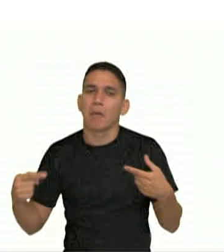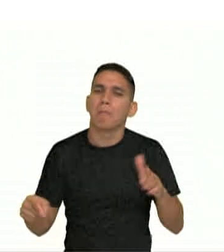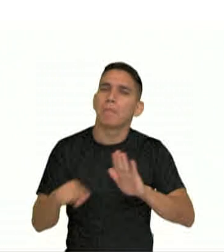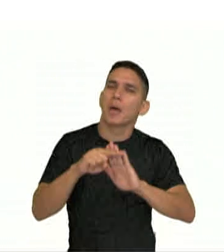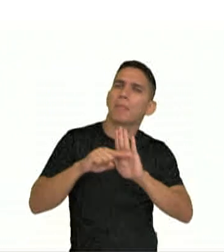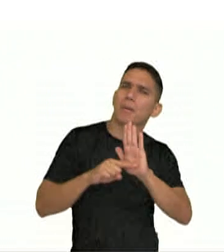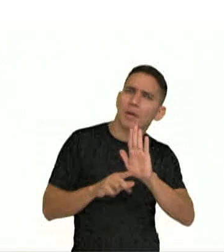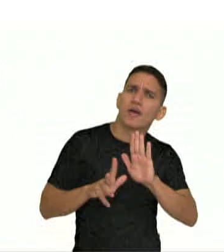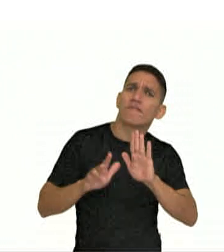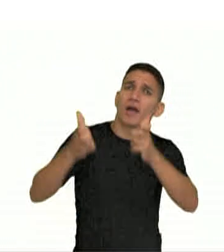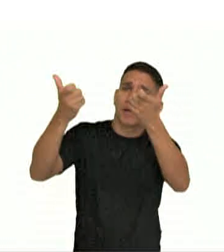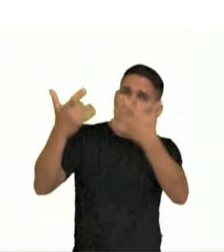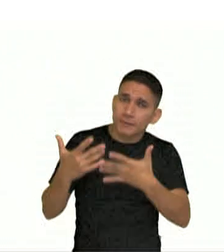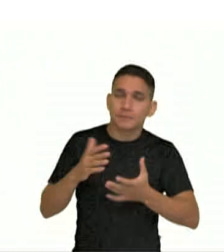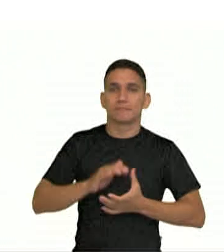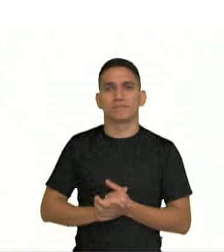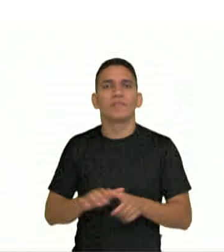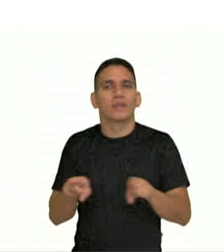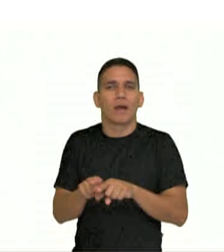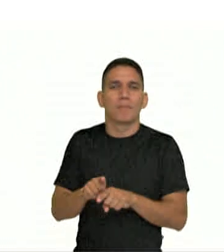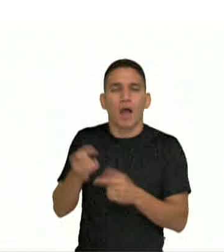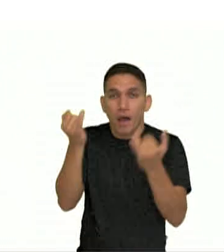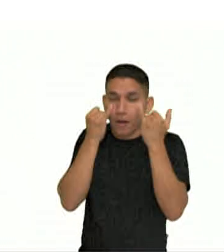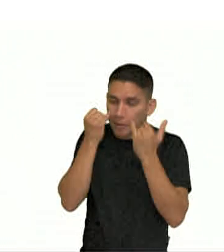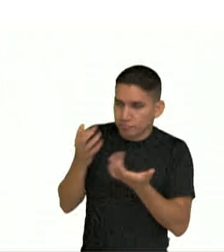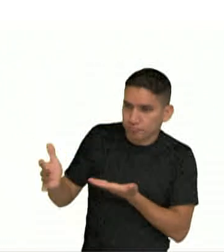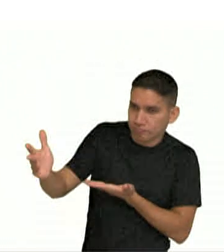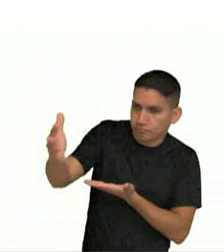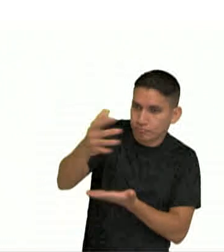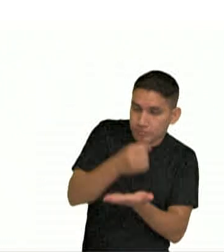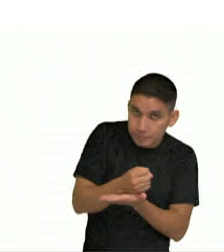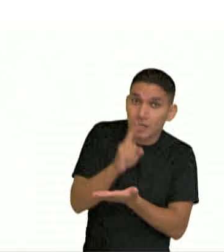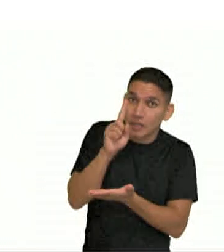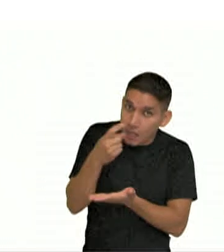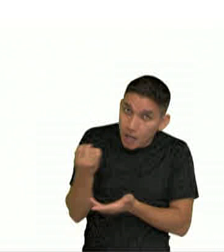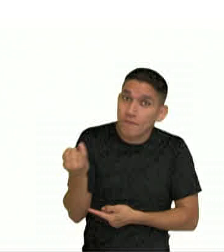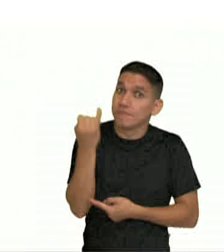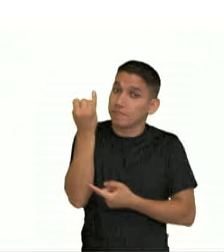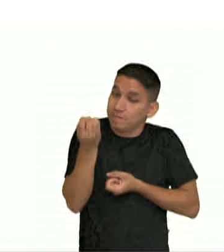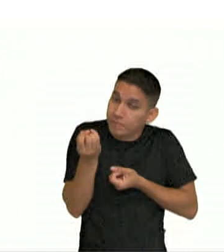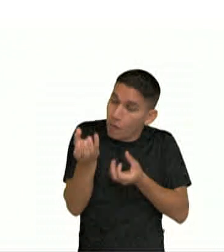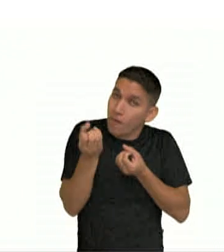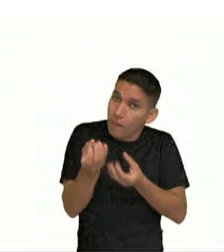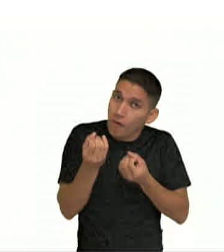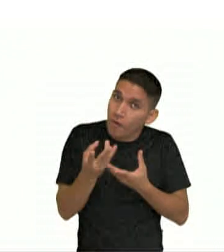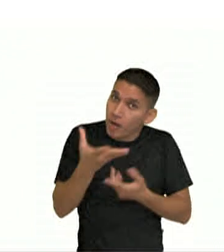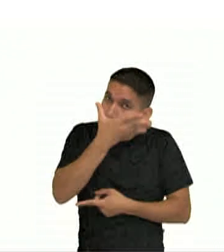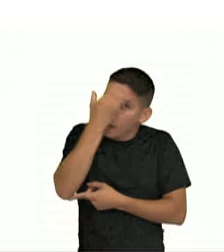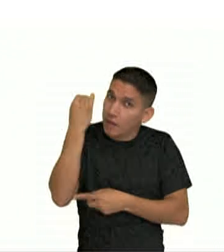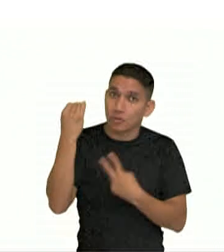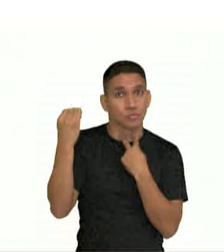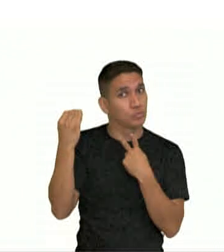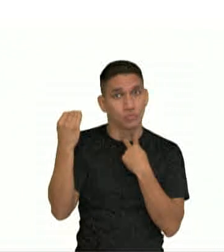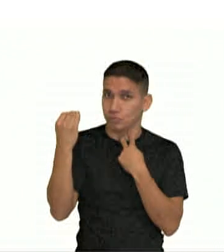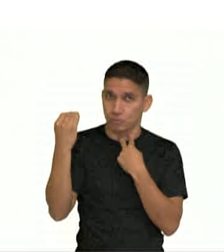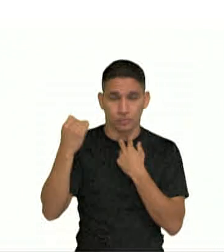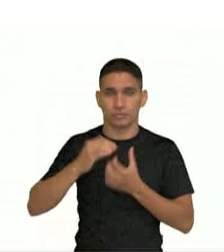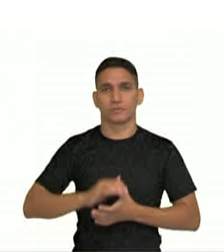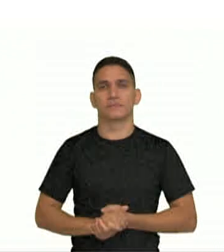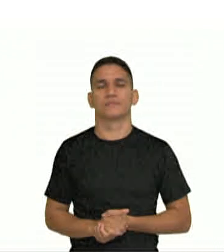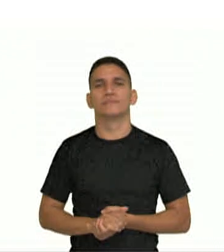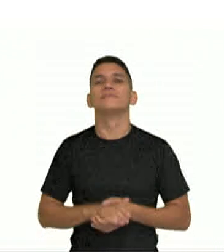serão abordados, dados estatísticos importantes e informações que não podem deixar de ser